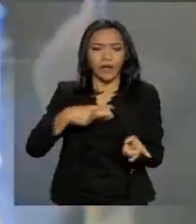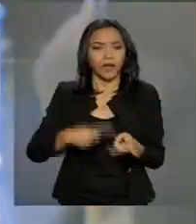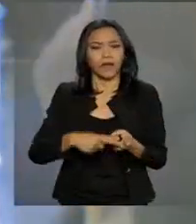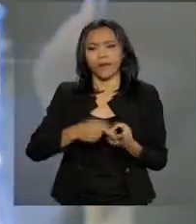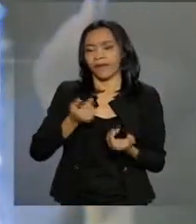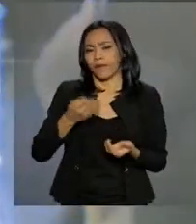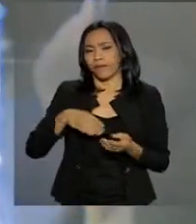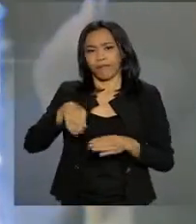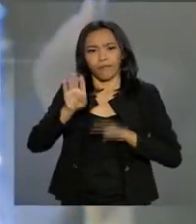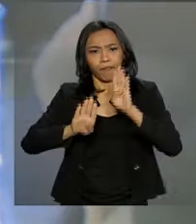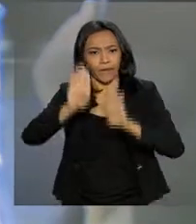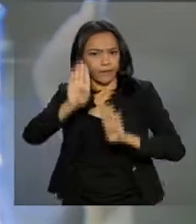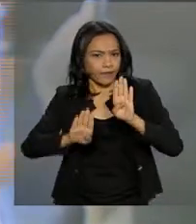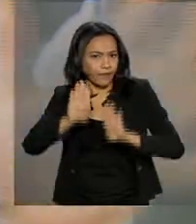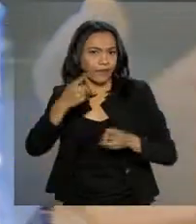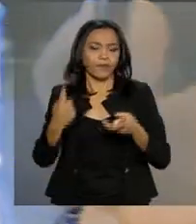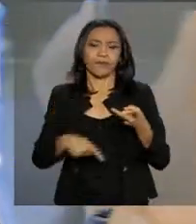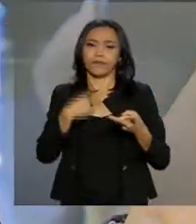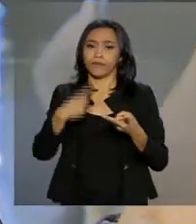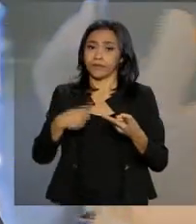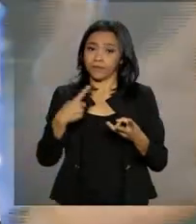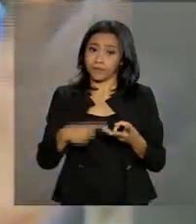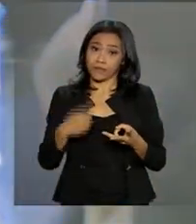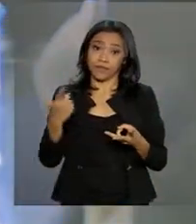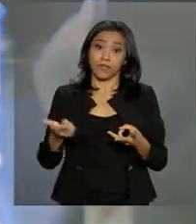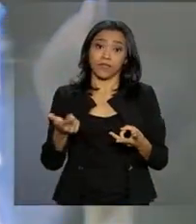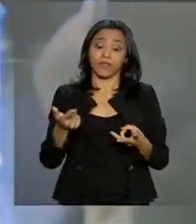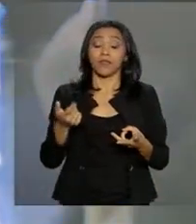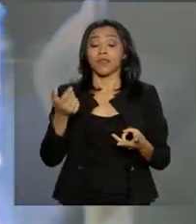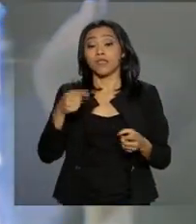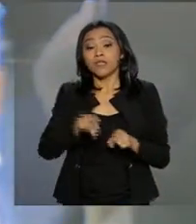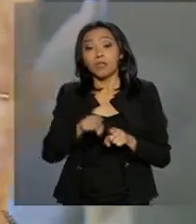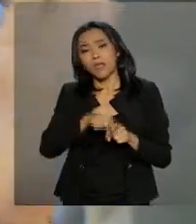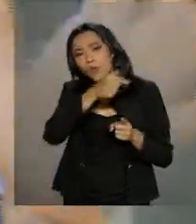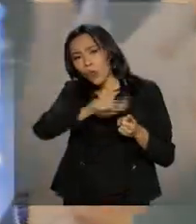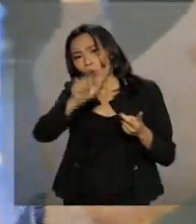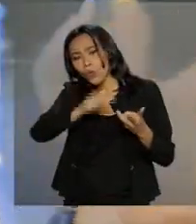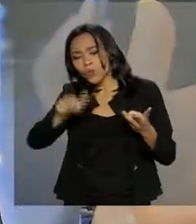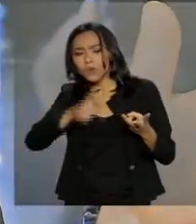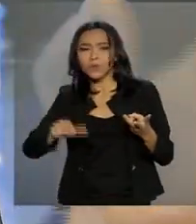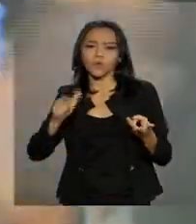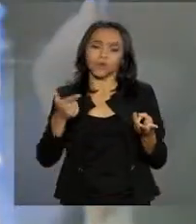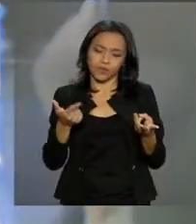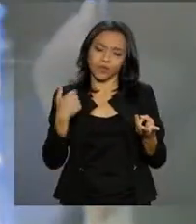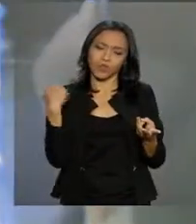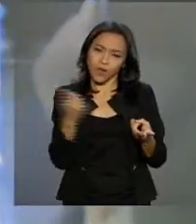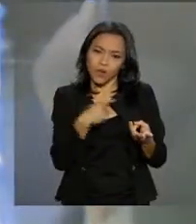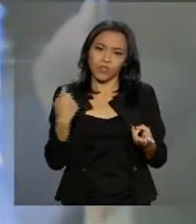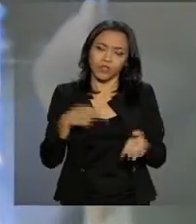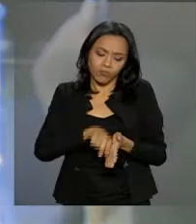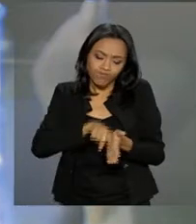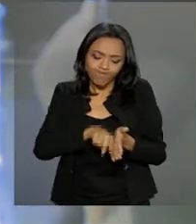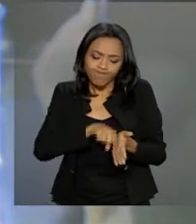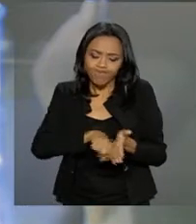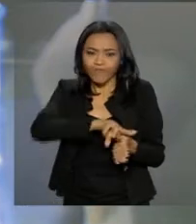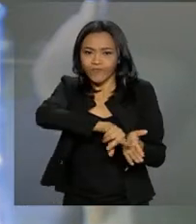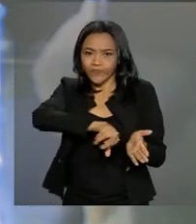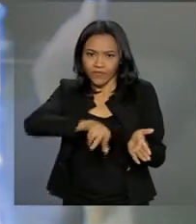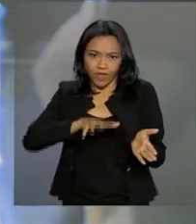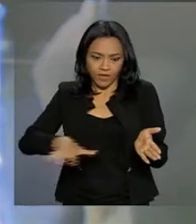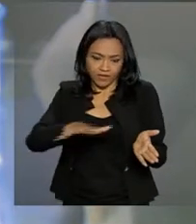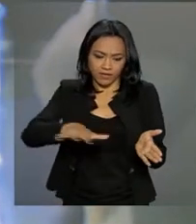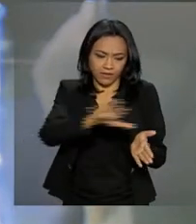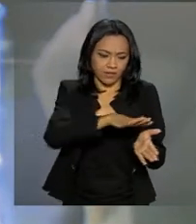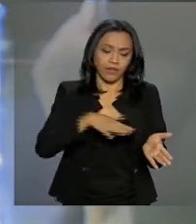bactérias fixadoras de nitrogênio, no caso de soja e no caso de outros cultivos, estamos trabalhando em diferentes áreas.